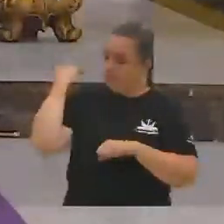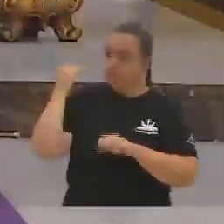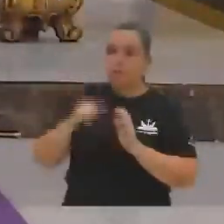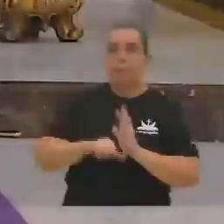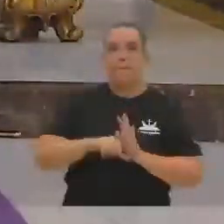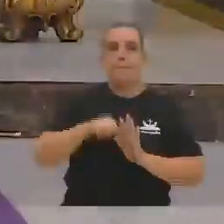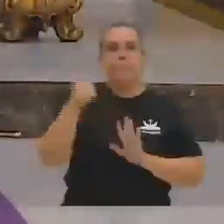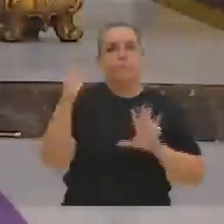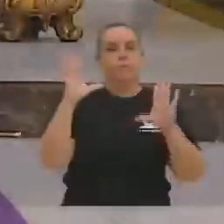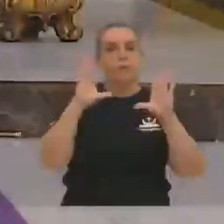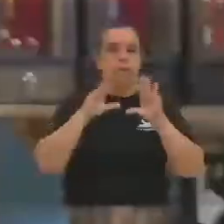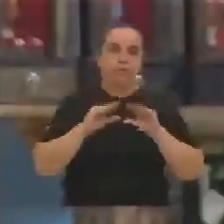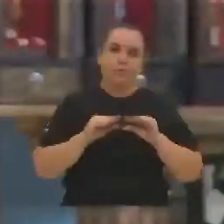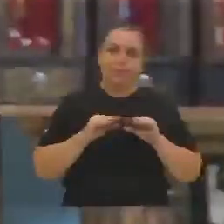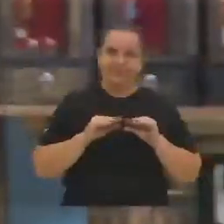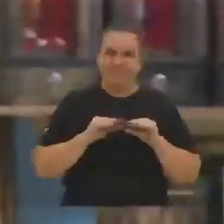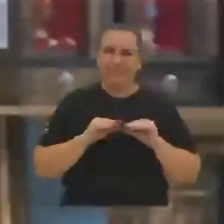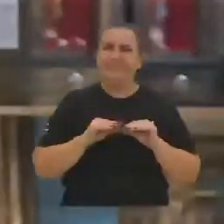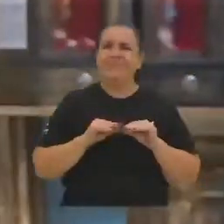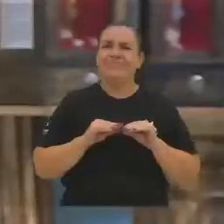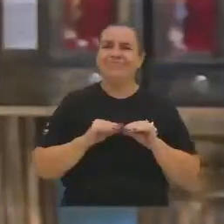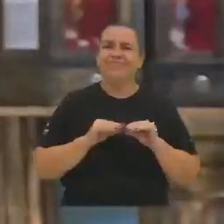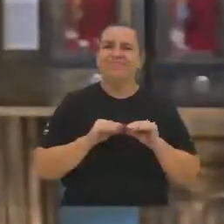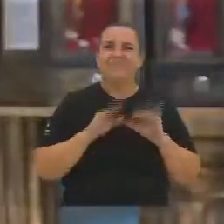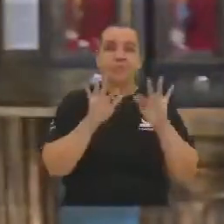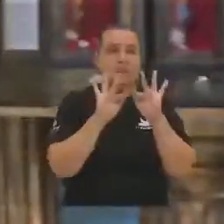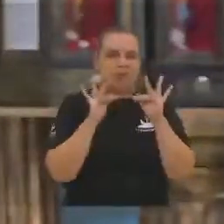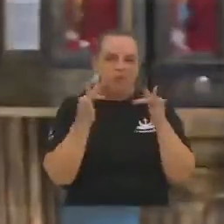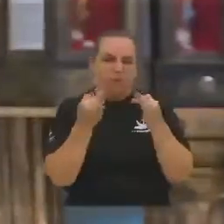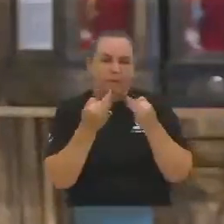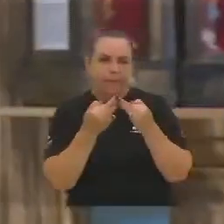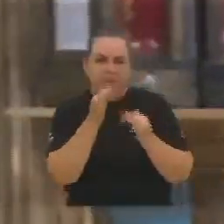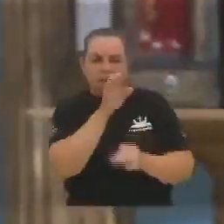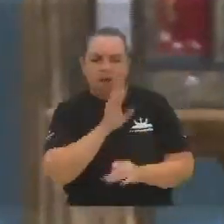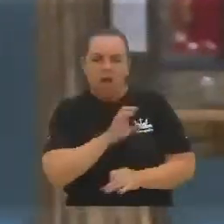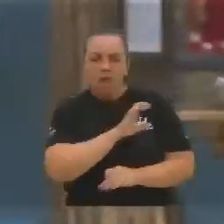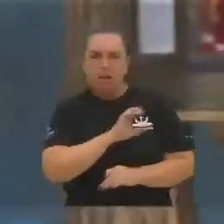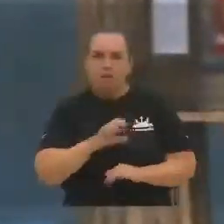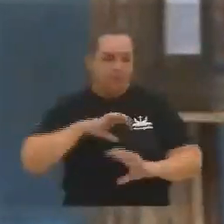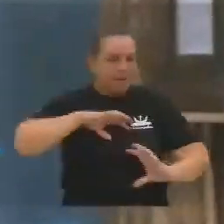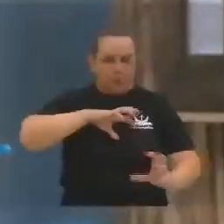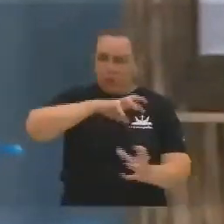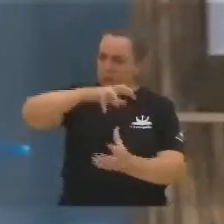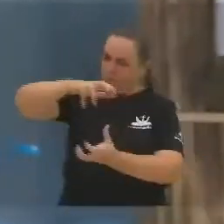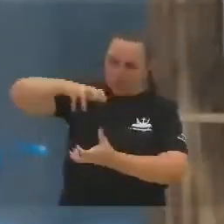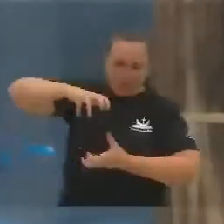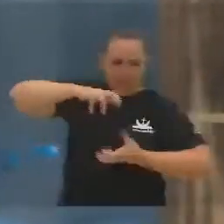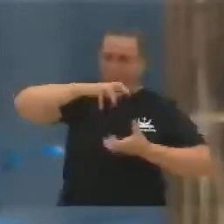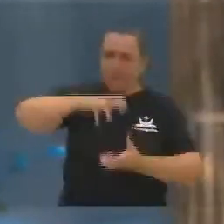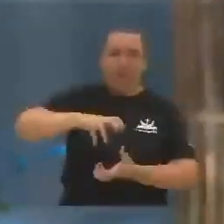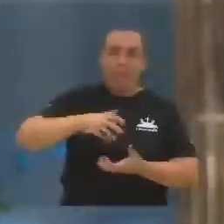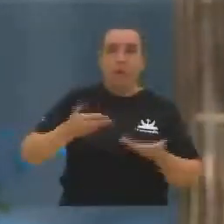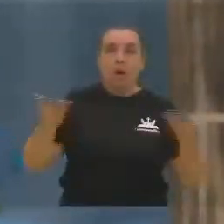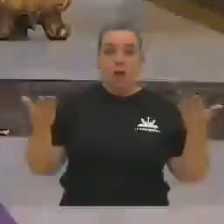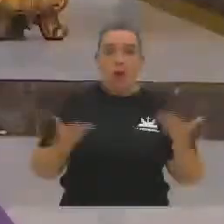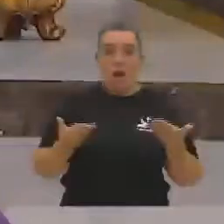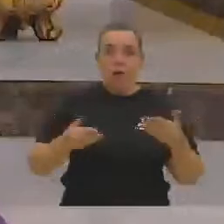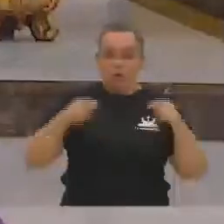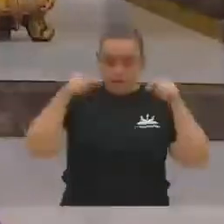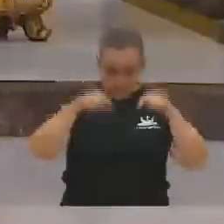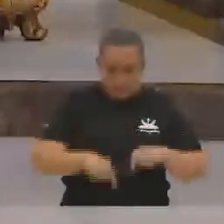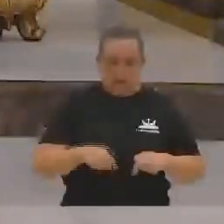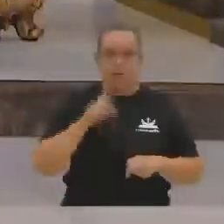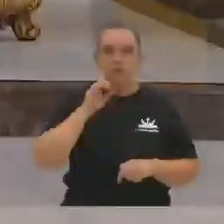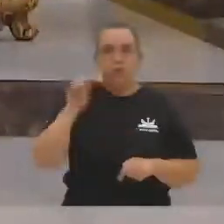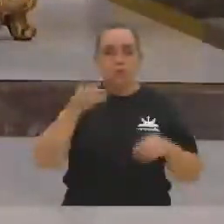noite. As famílias católicas do mundo inteiro, agora, nesse Natal,